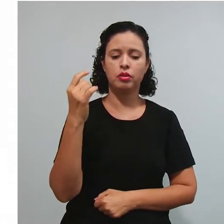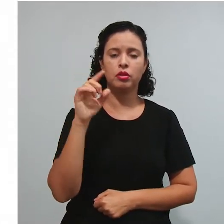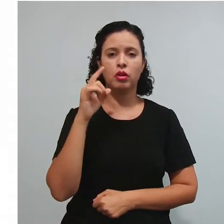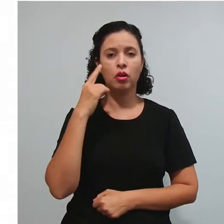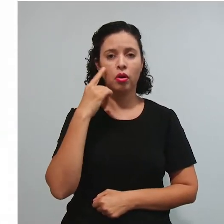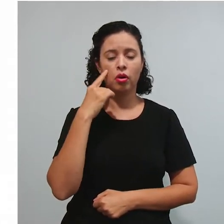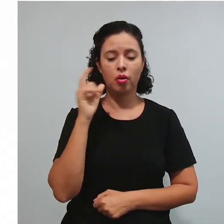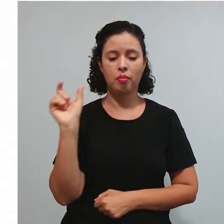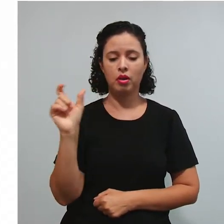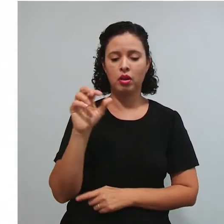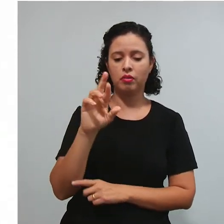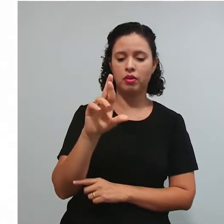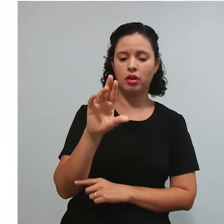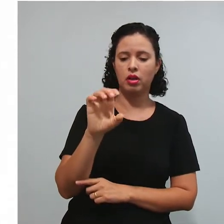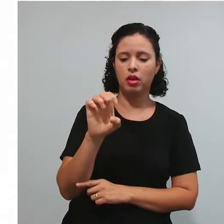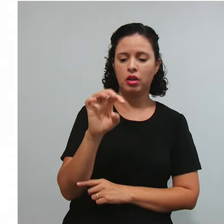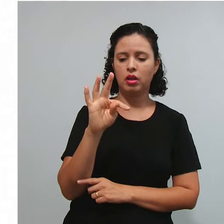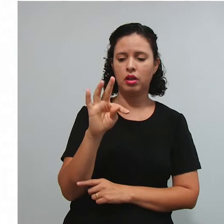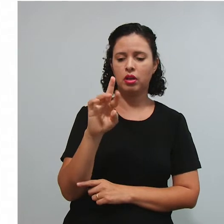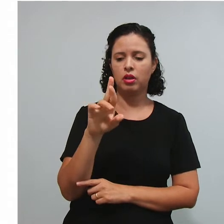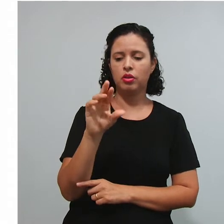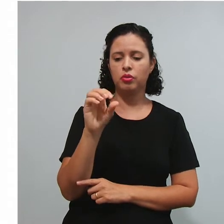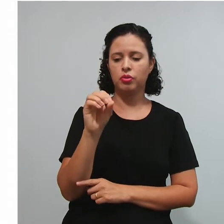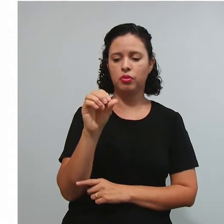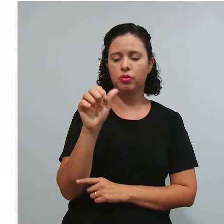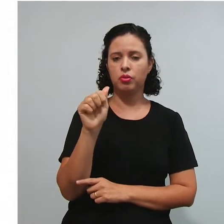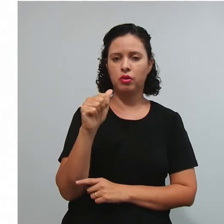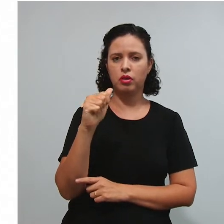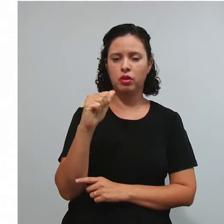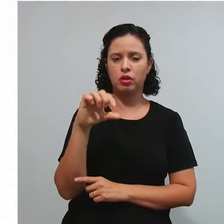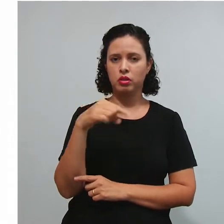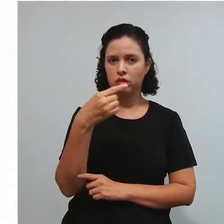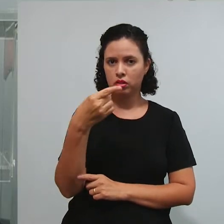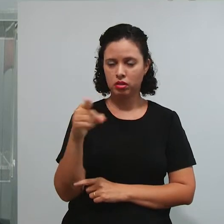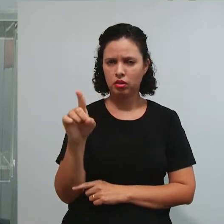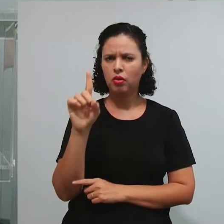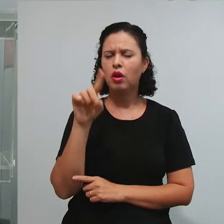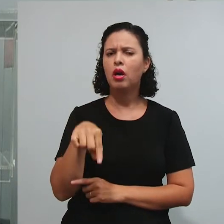professora? A retroação é o feedback, é uma